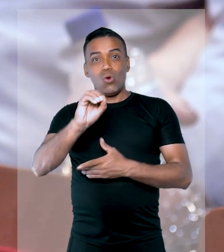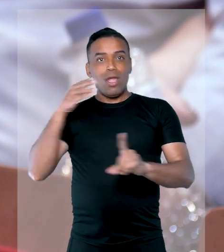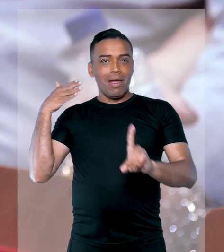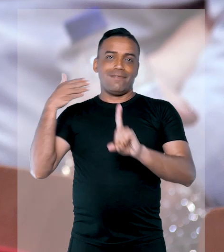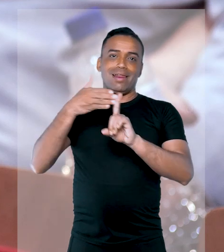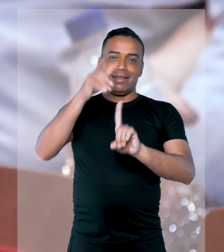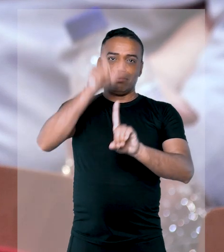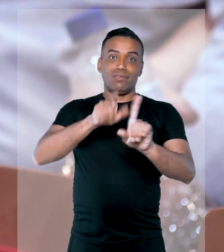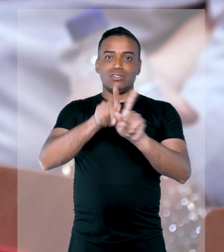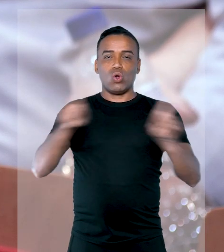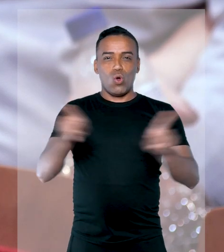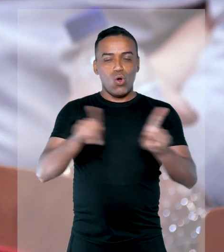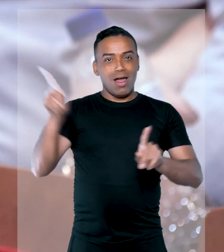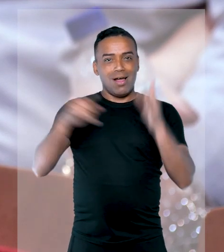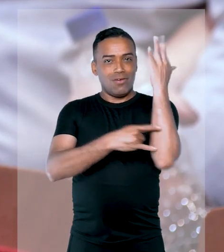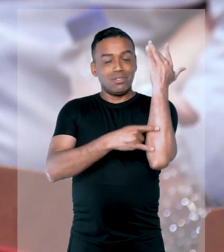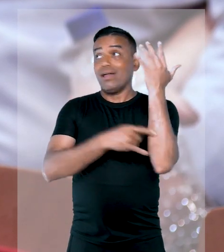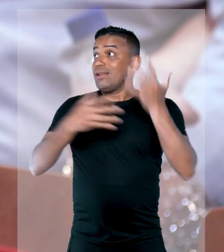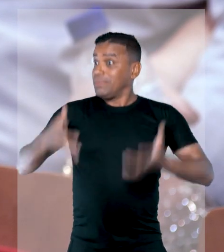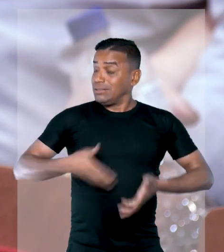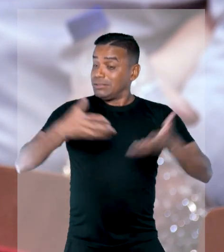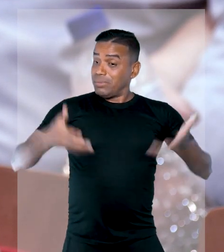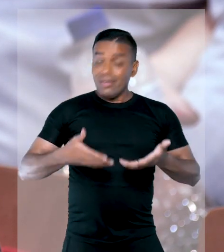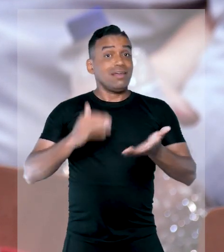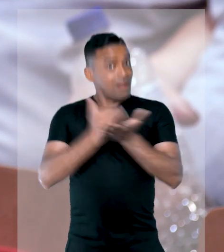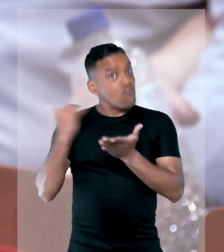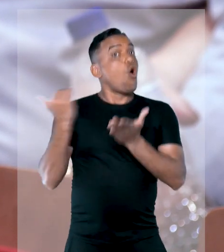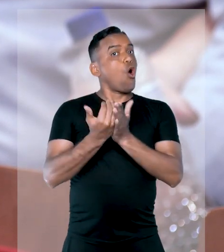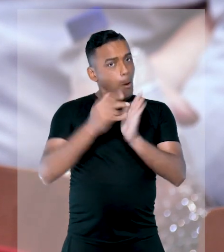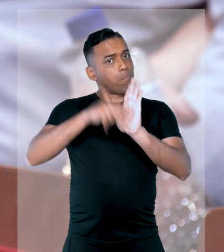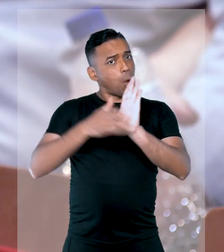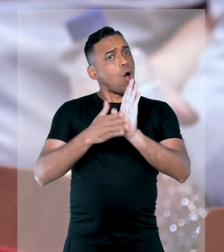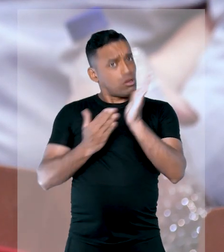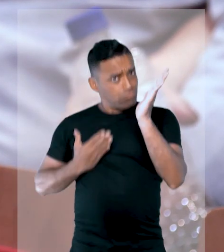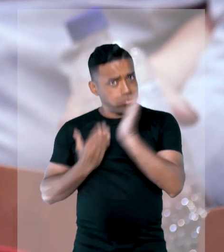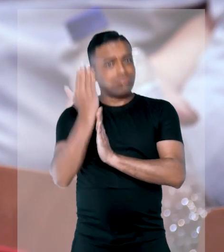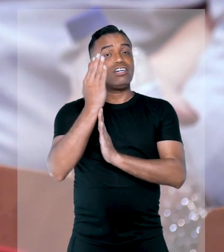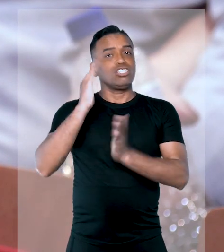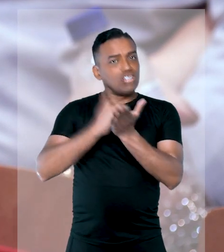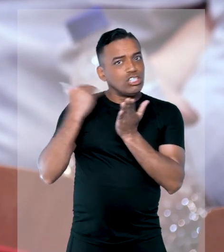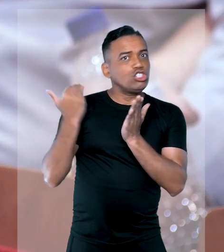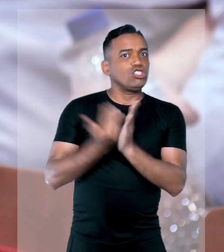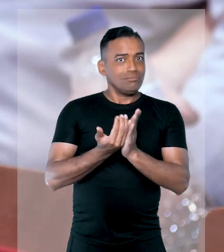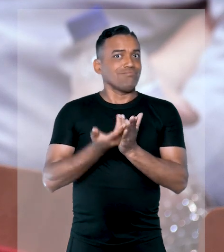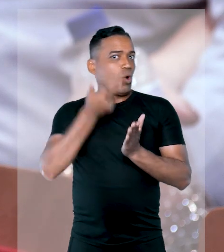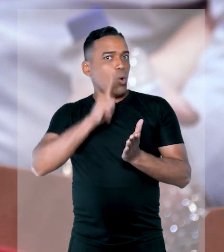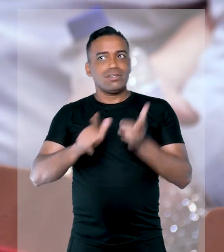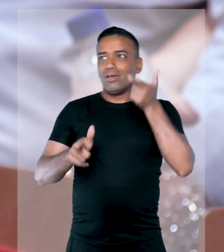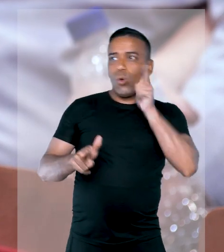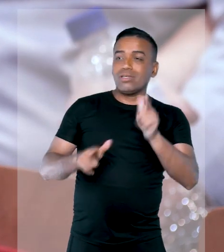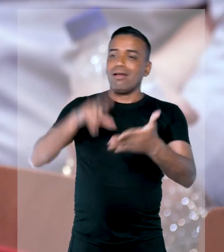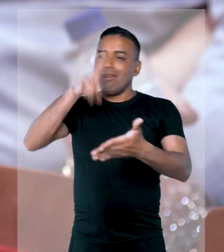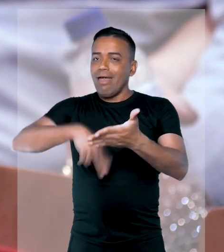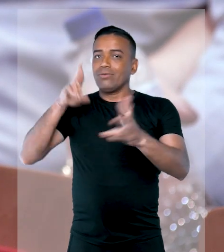ela, ela falou, mãe, ele me inspira, isso vai dar certo. Ela já tinha todo um know-how de coisas que ela